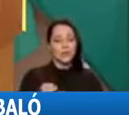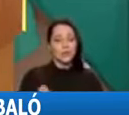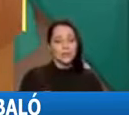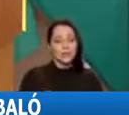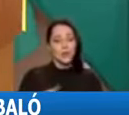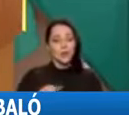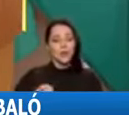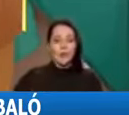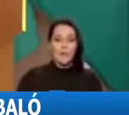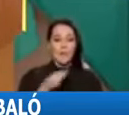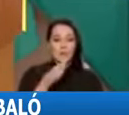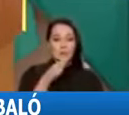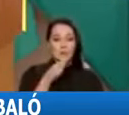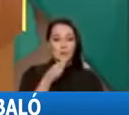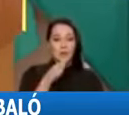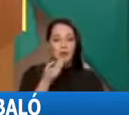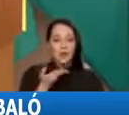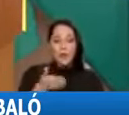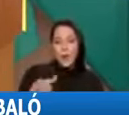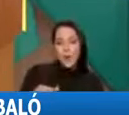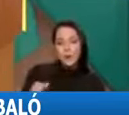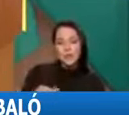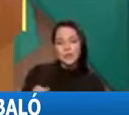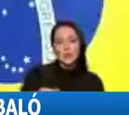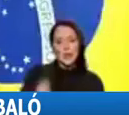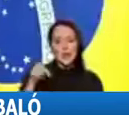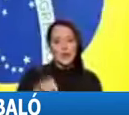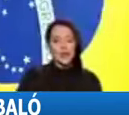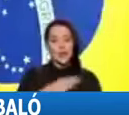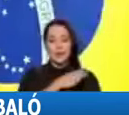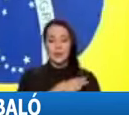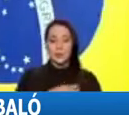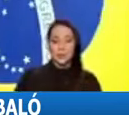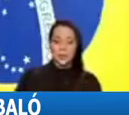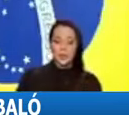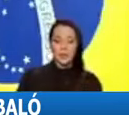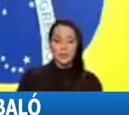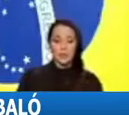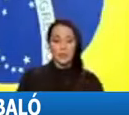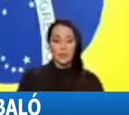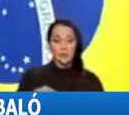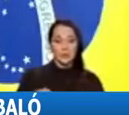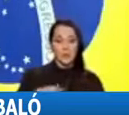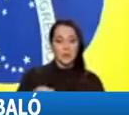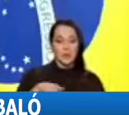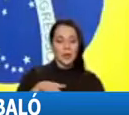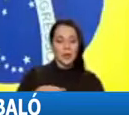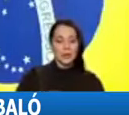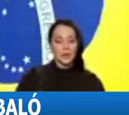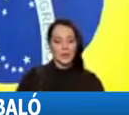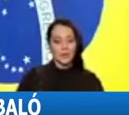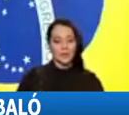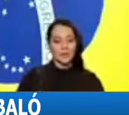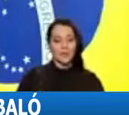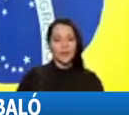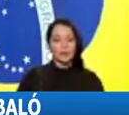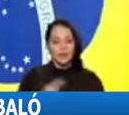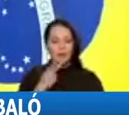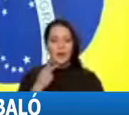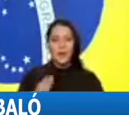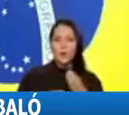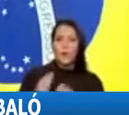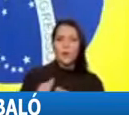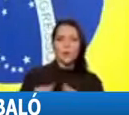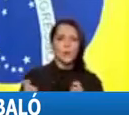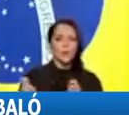aprovei também dar orientação aqui a nossa ministra de estado o Google estrangeiros para ver como é